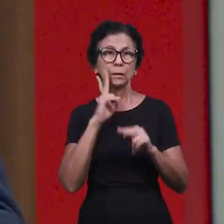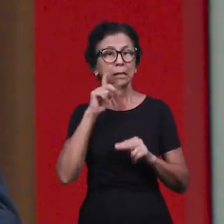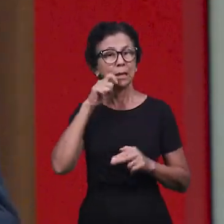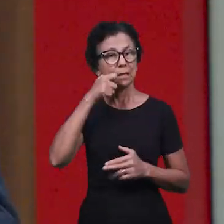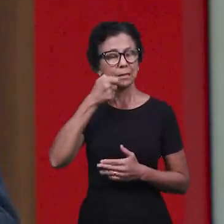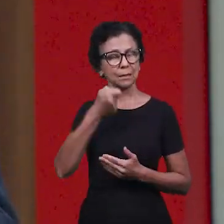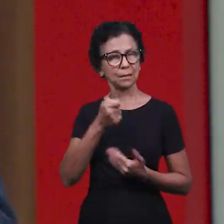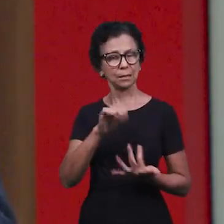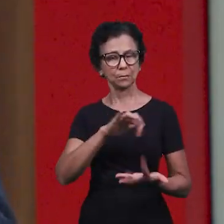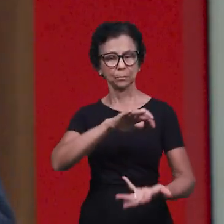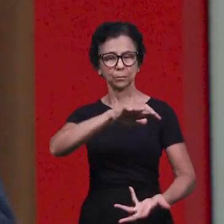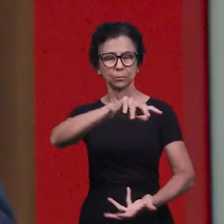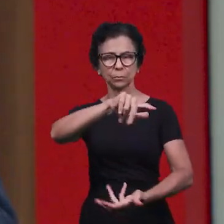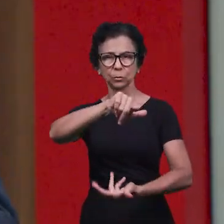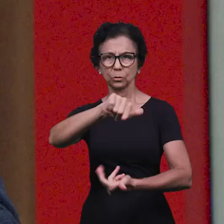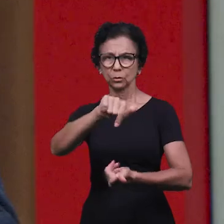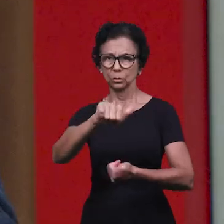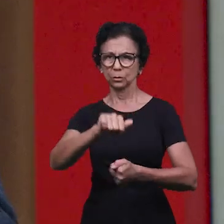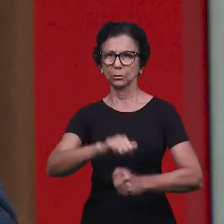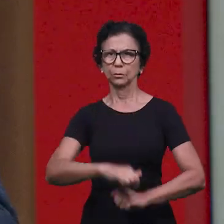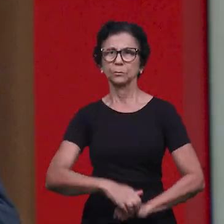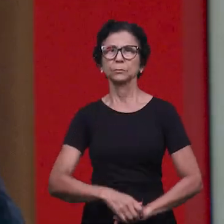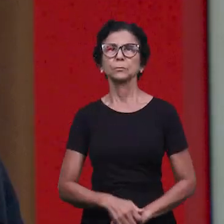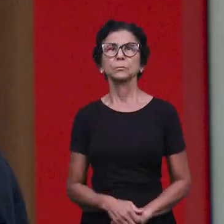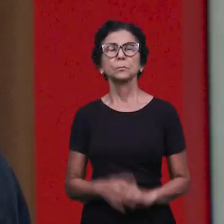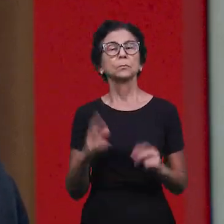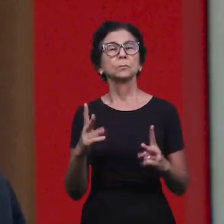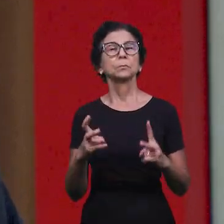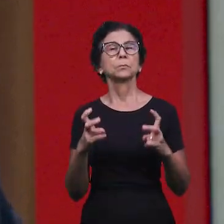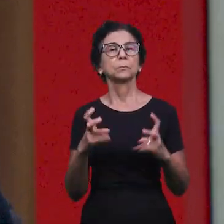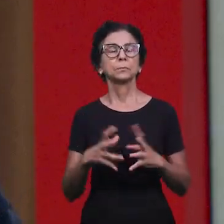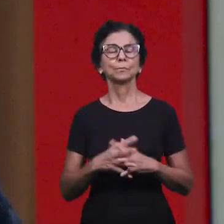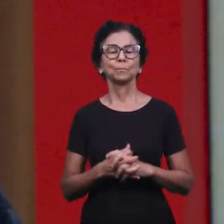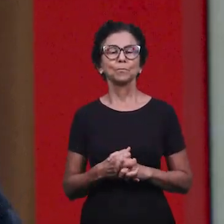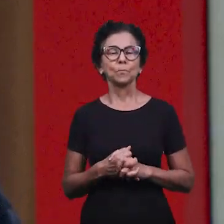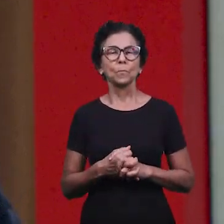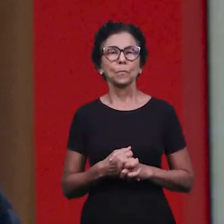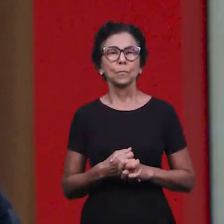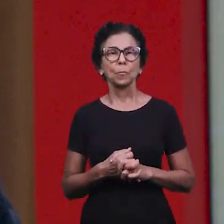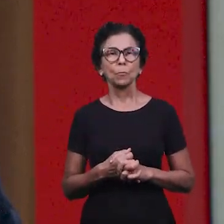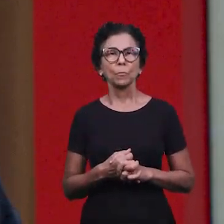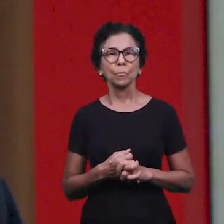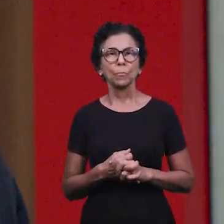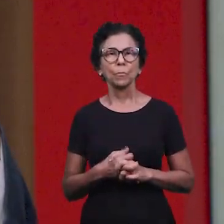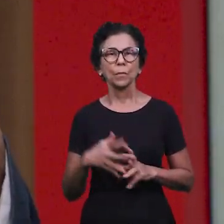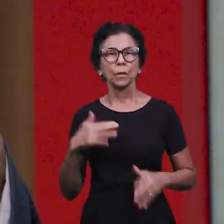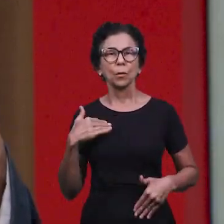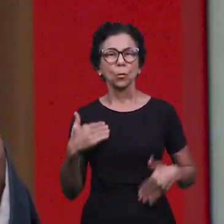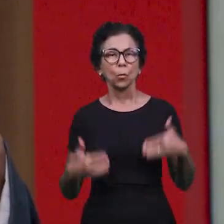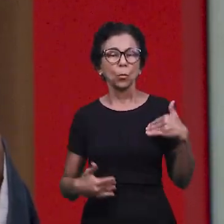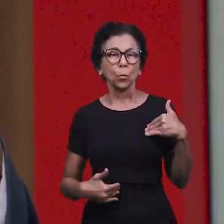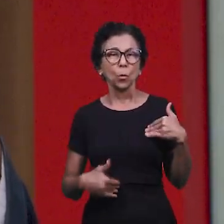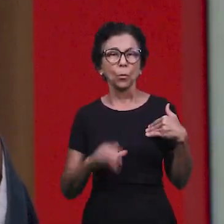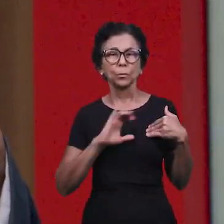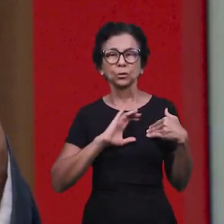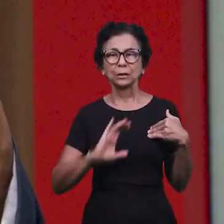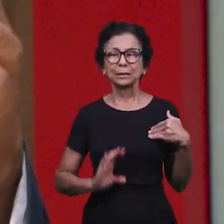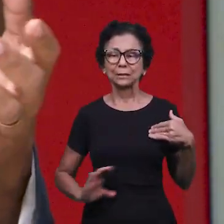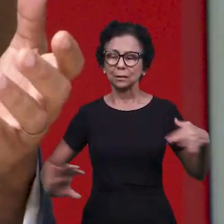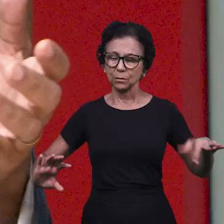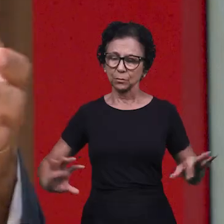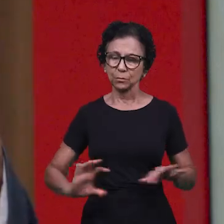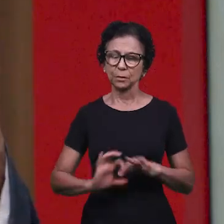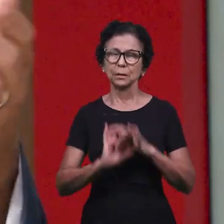nós percebemos que o corpo se fez unido. Então, nós tivemos assim,